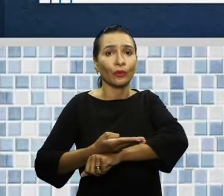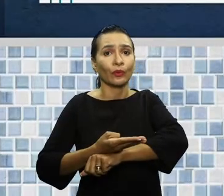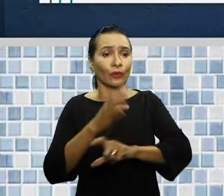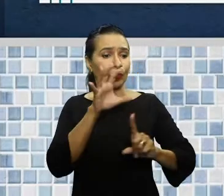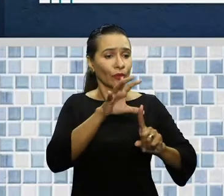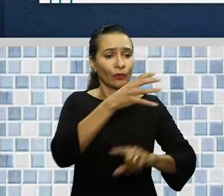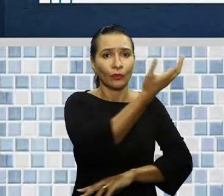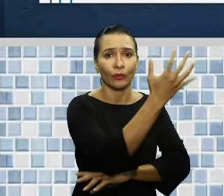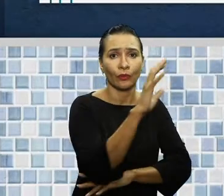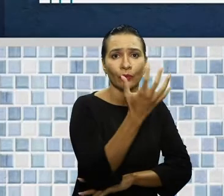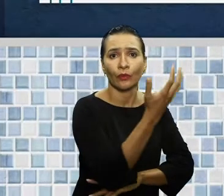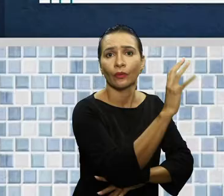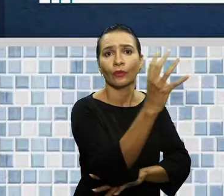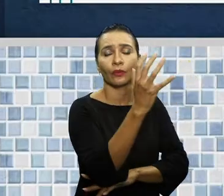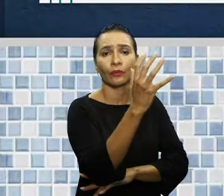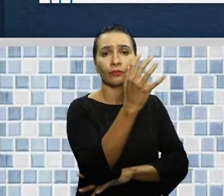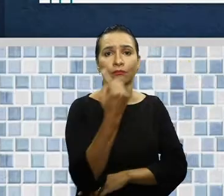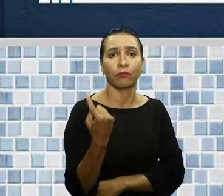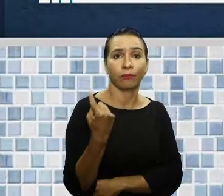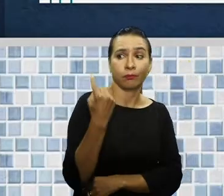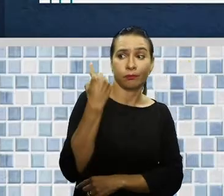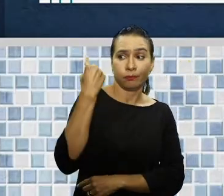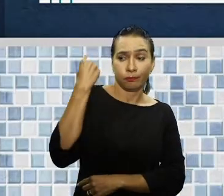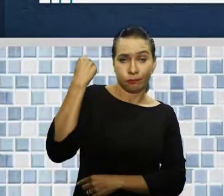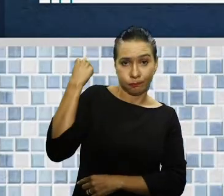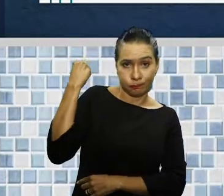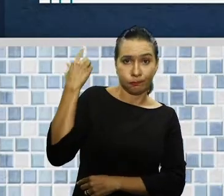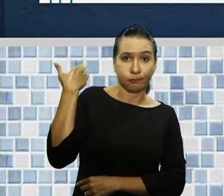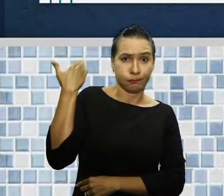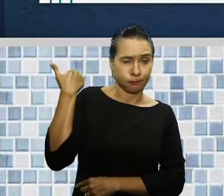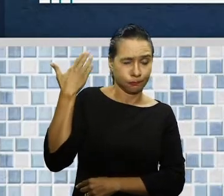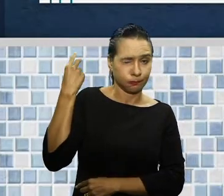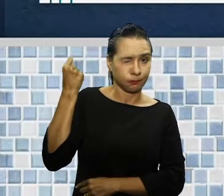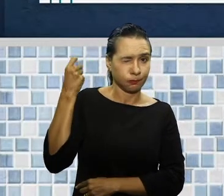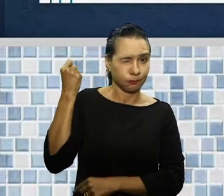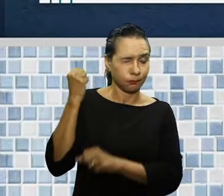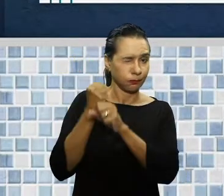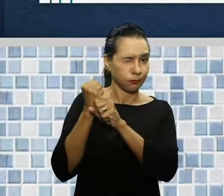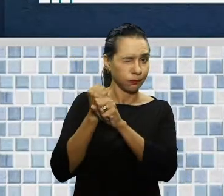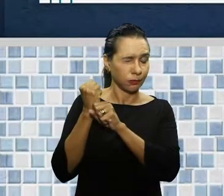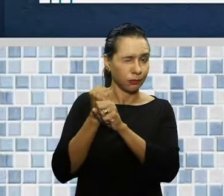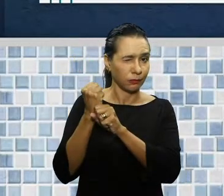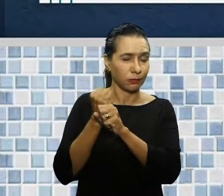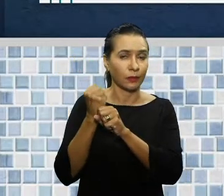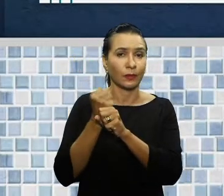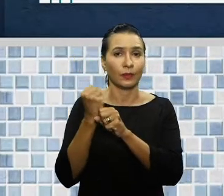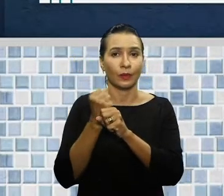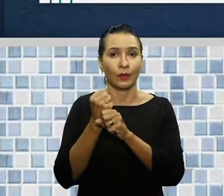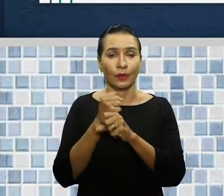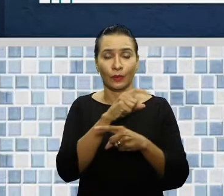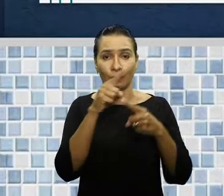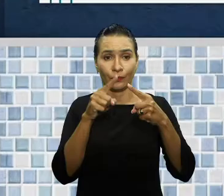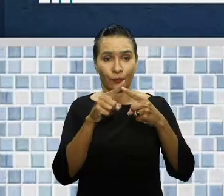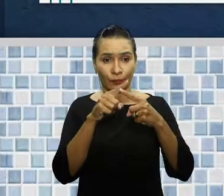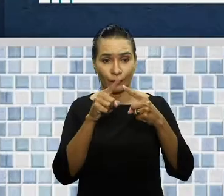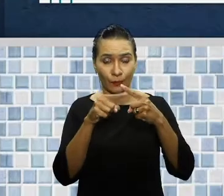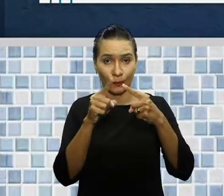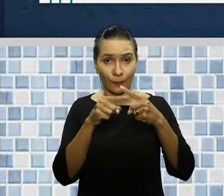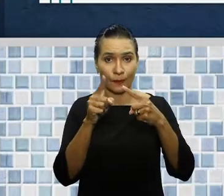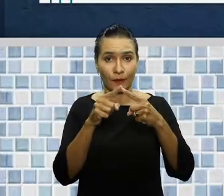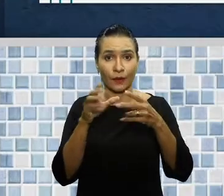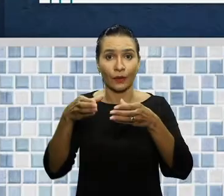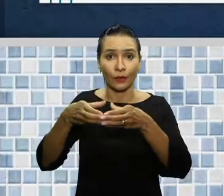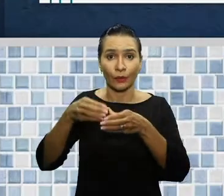ambiente desde da idade primitiva, né, desde quando ele era nômade. Então, quando o homem